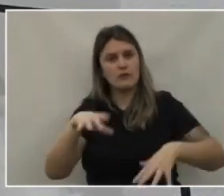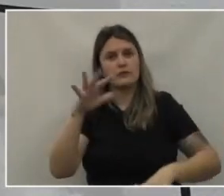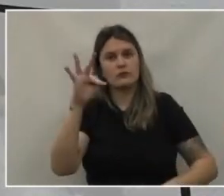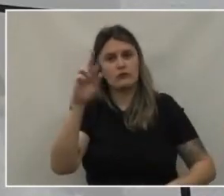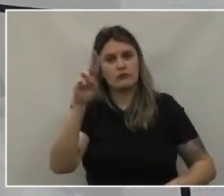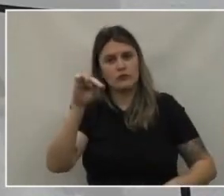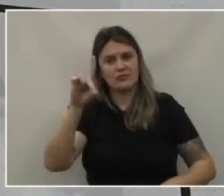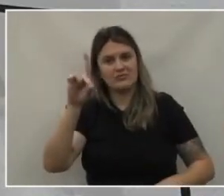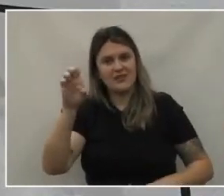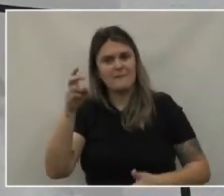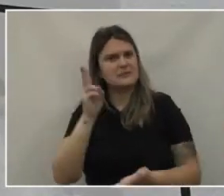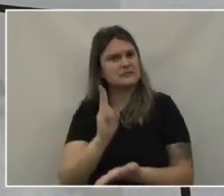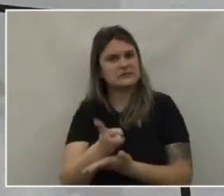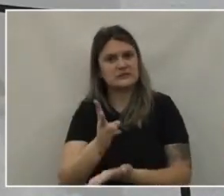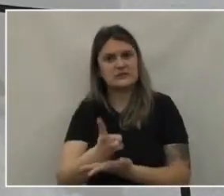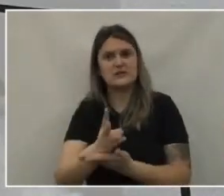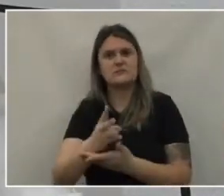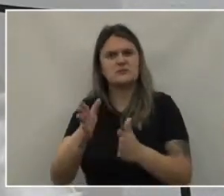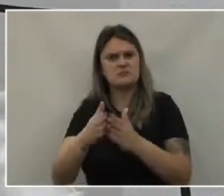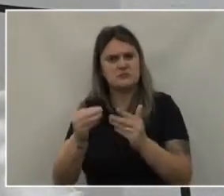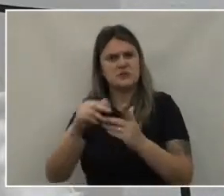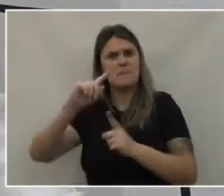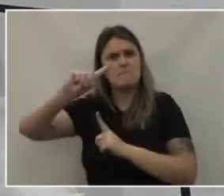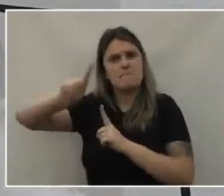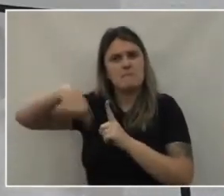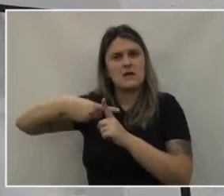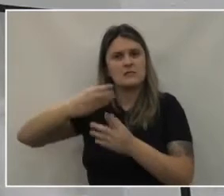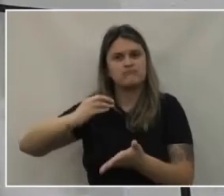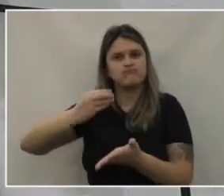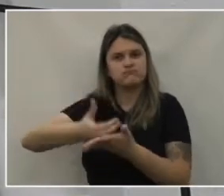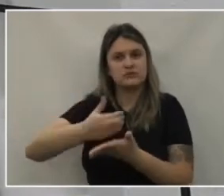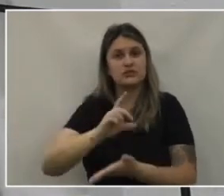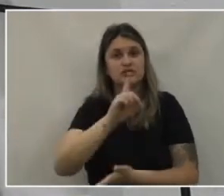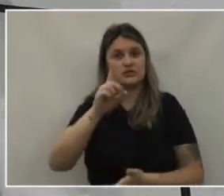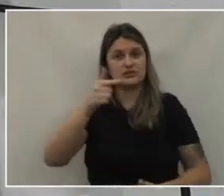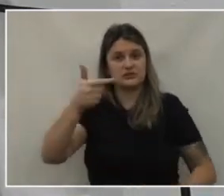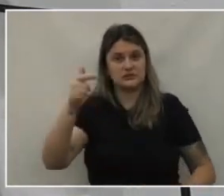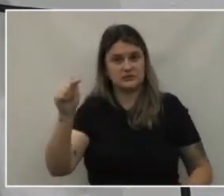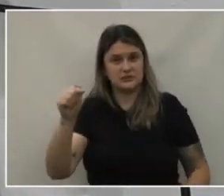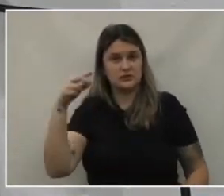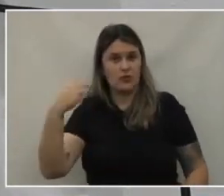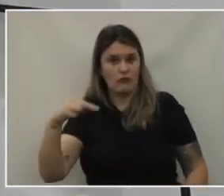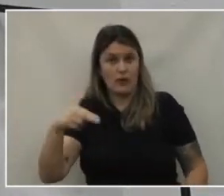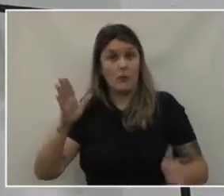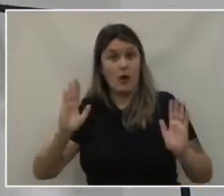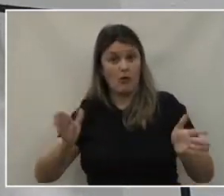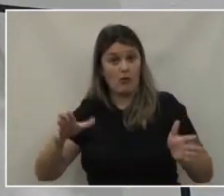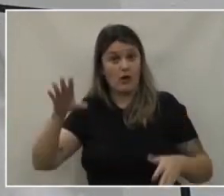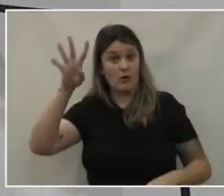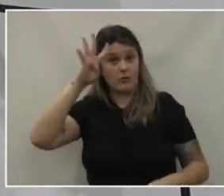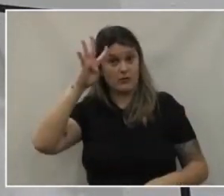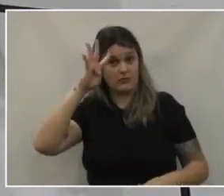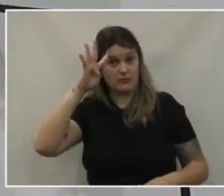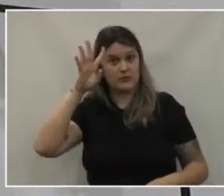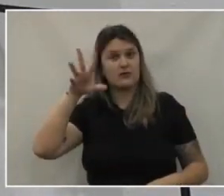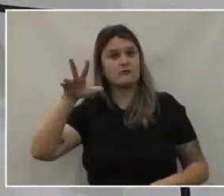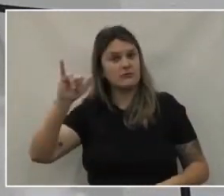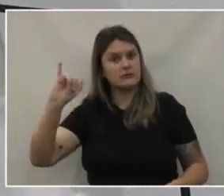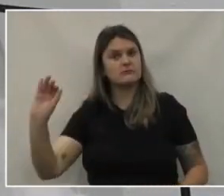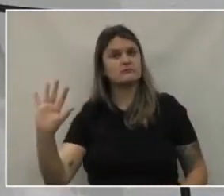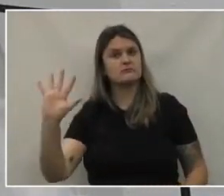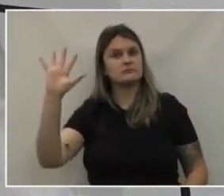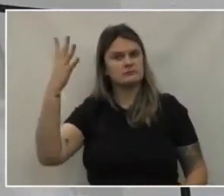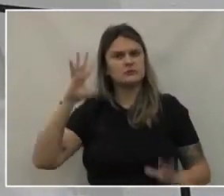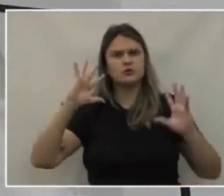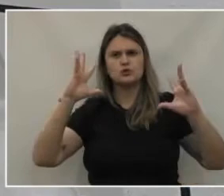permanente e com mais recursos da União, o dia 27 de novembro, quarta-feira agora. Estará acontecendo